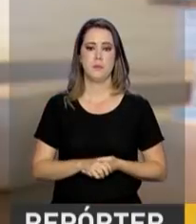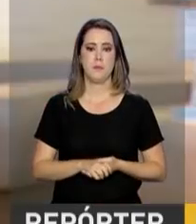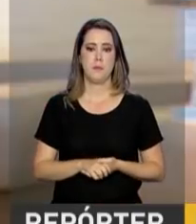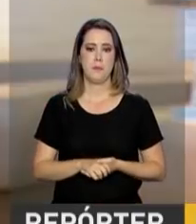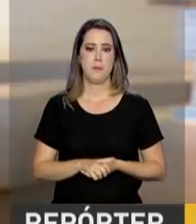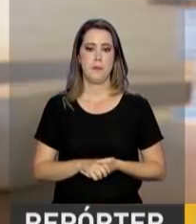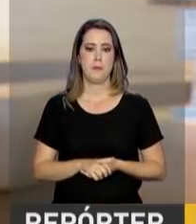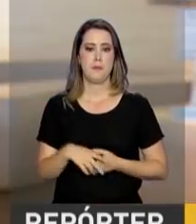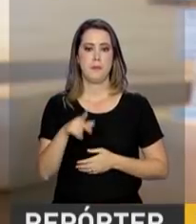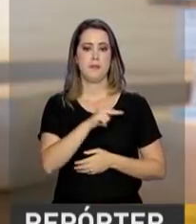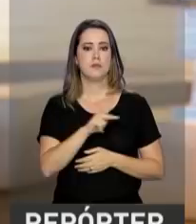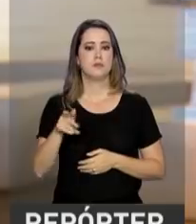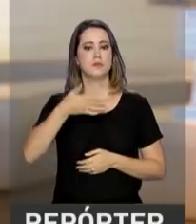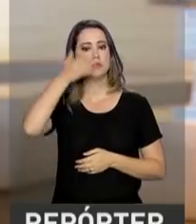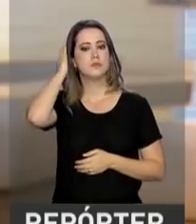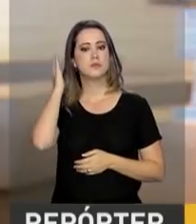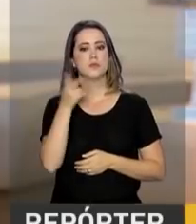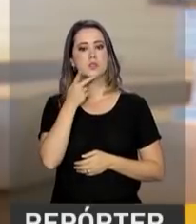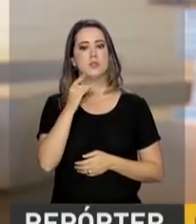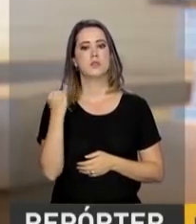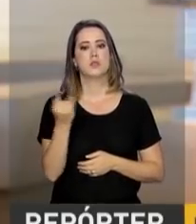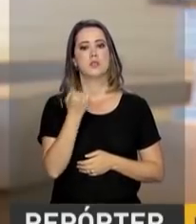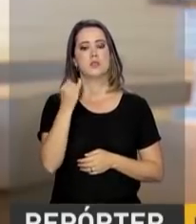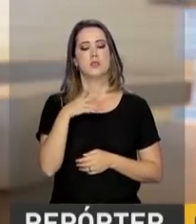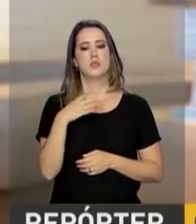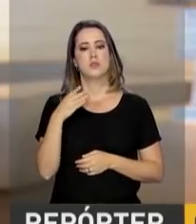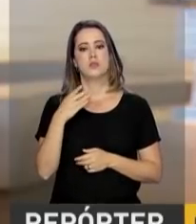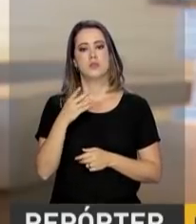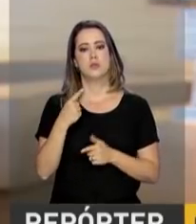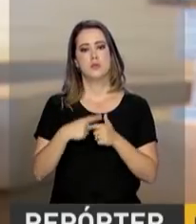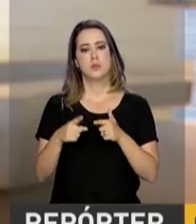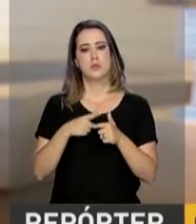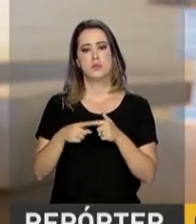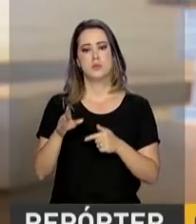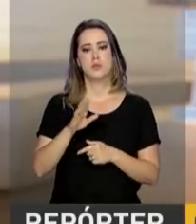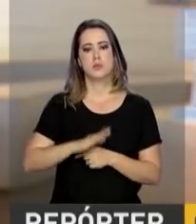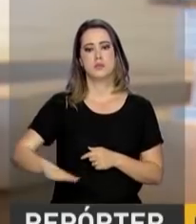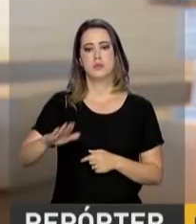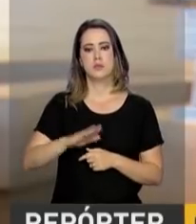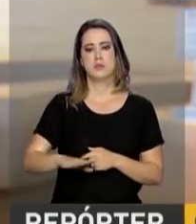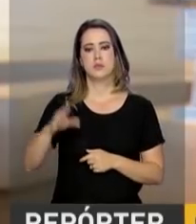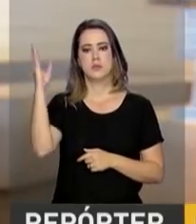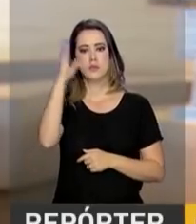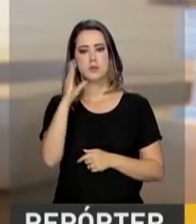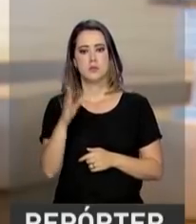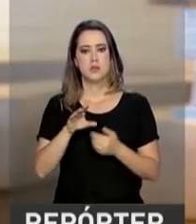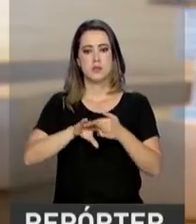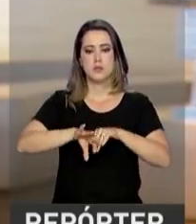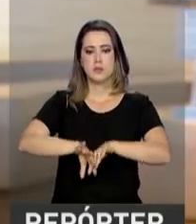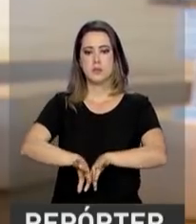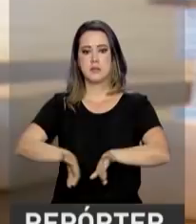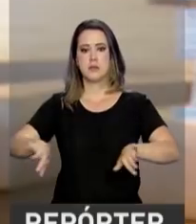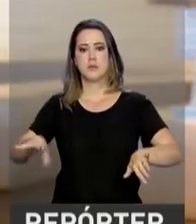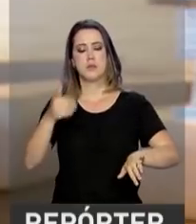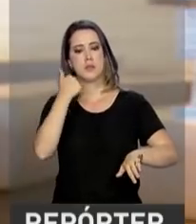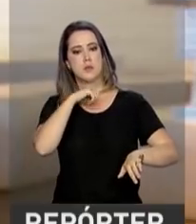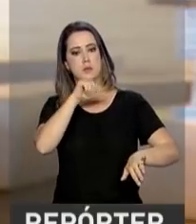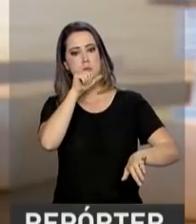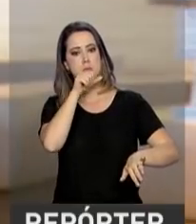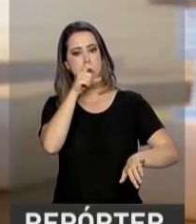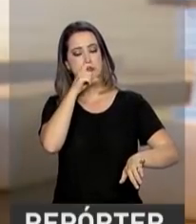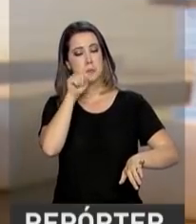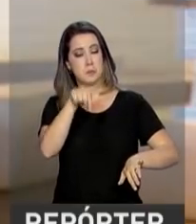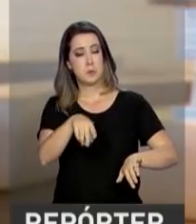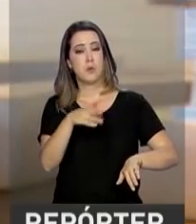O presidente Michel Temer destacou que o caso das crianças brasileiras que foram afastadas dos pais nos Estados Unidos é uma